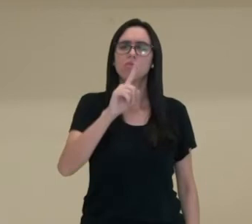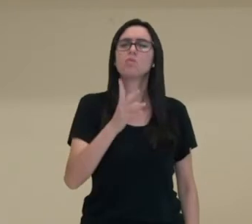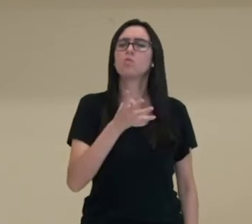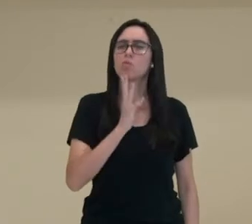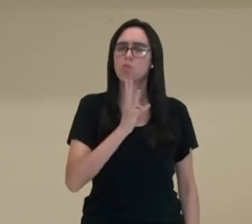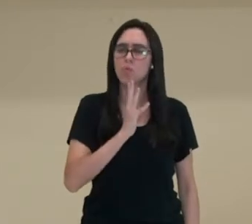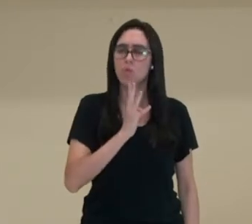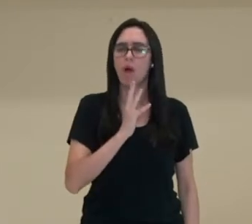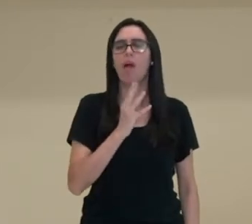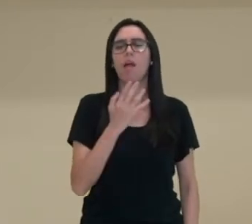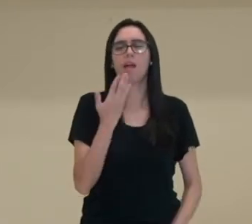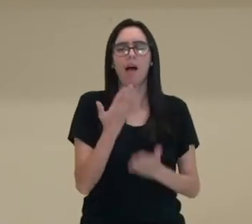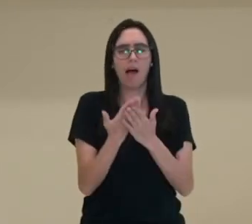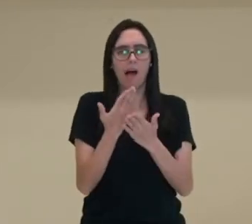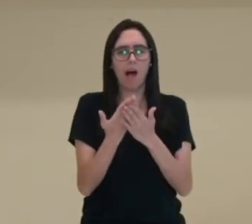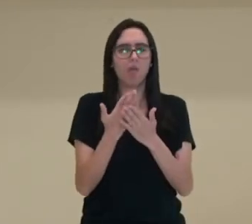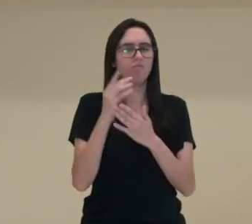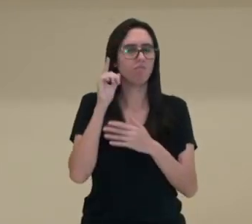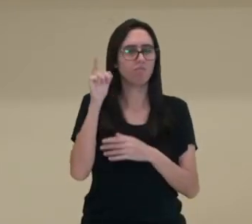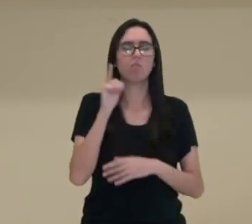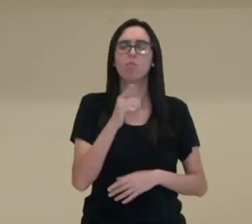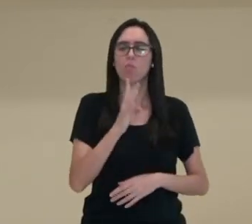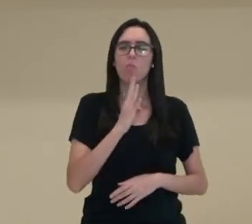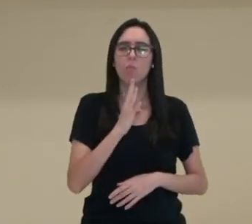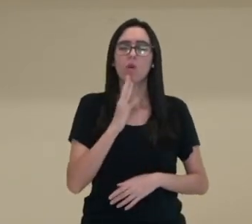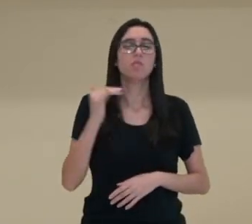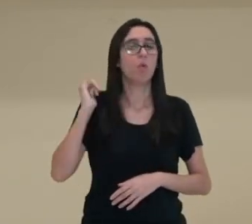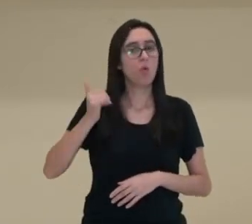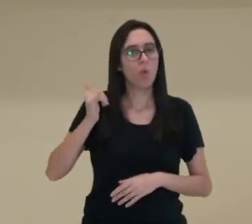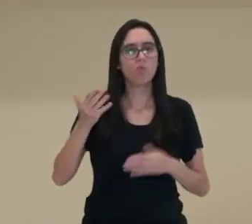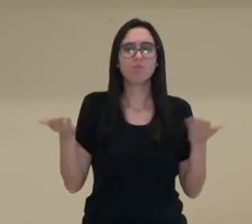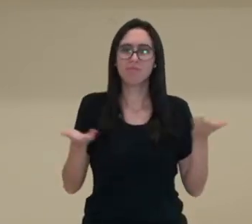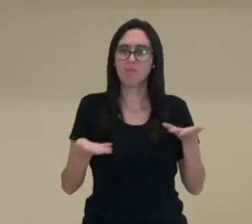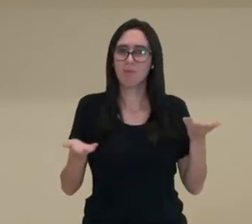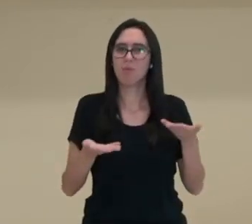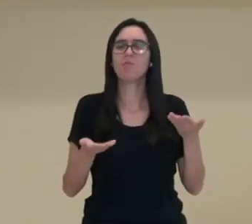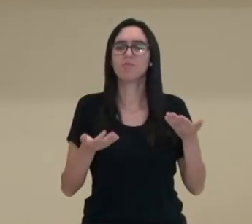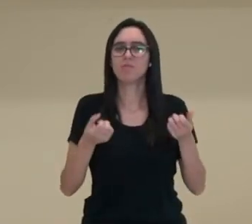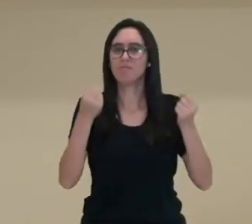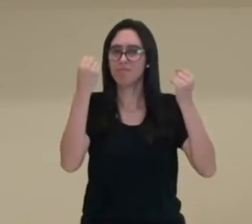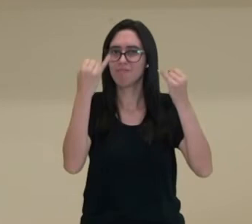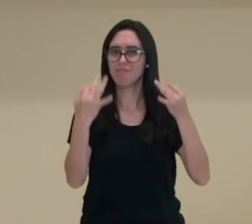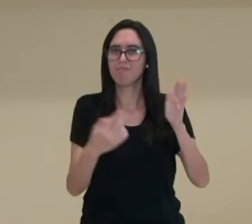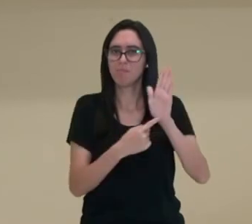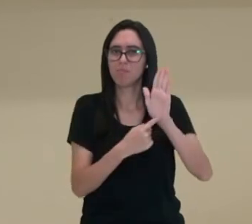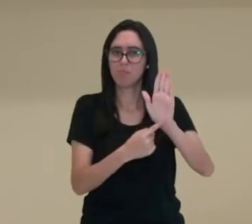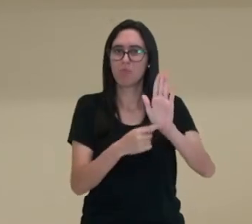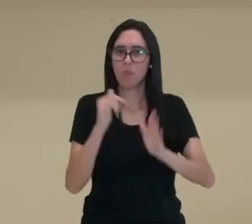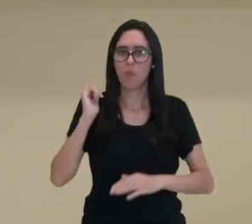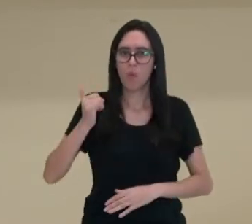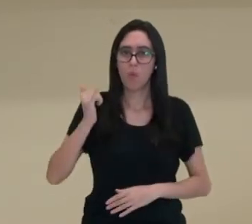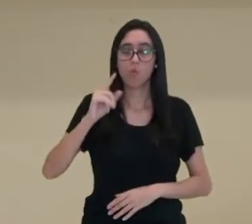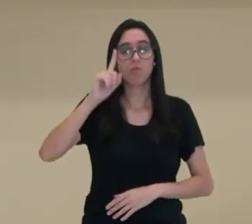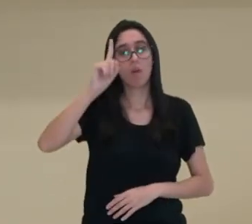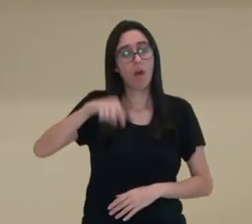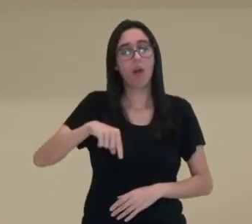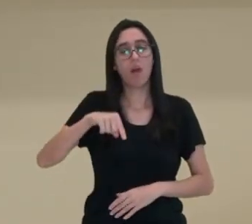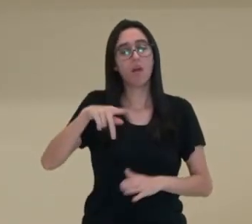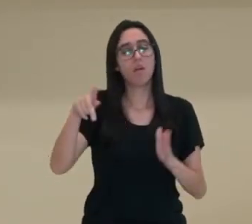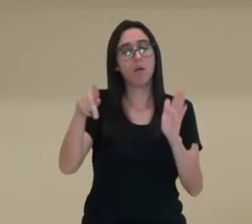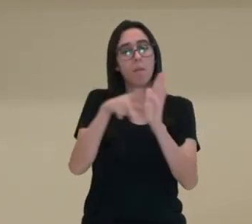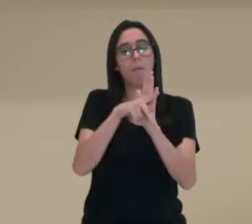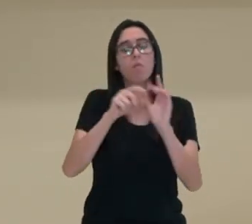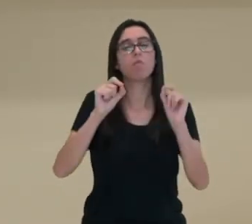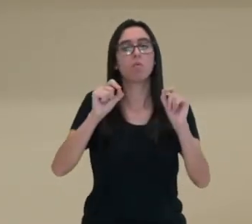aí durante as aulas, os contos, né? No caso nosso da aula de hoje, a gente trouxe um conto para analisar, então é um texto ficcional, é